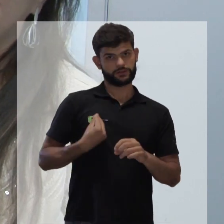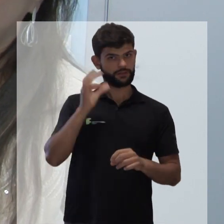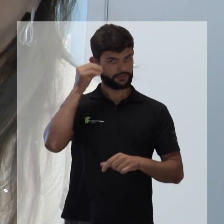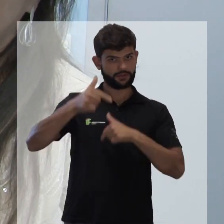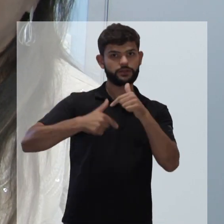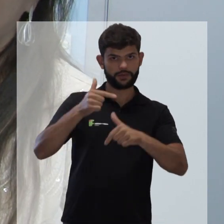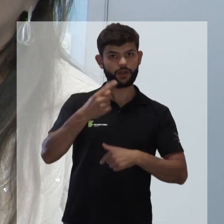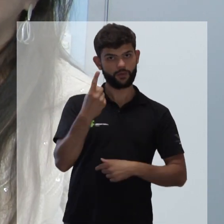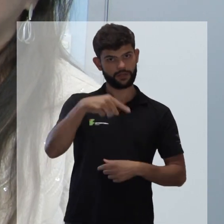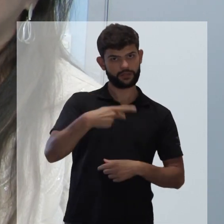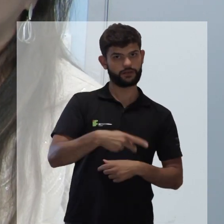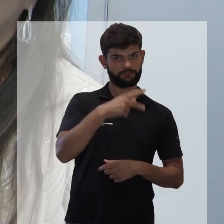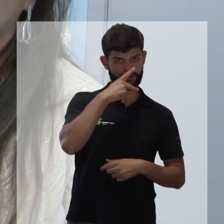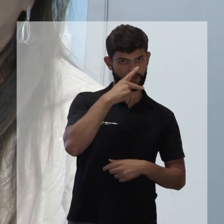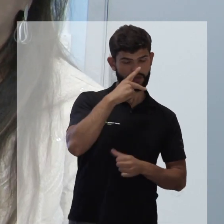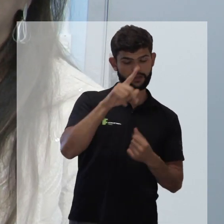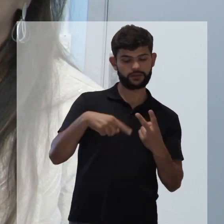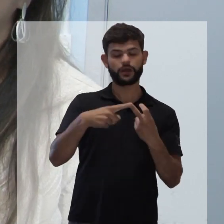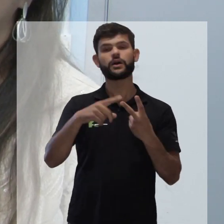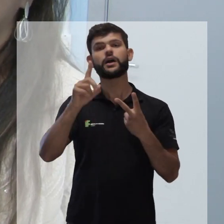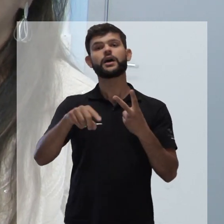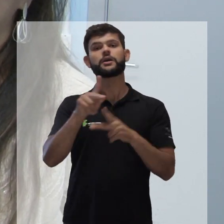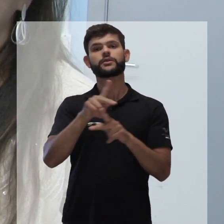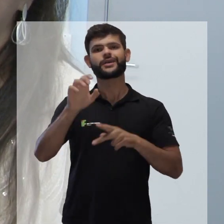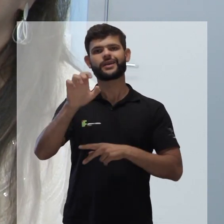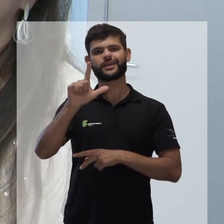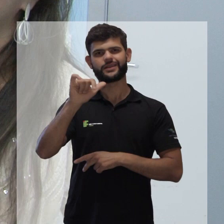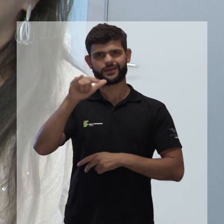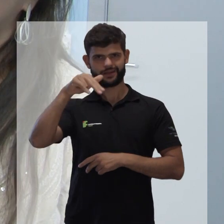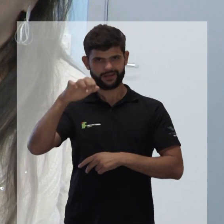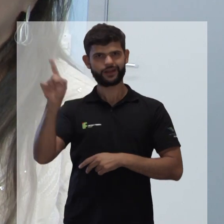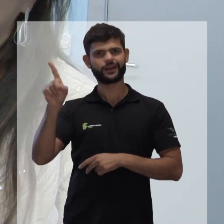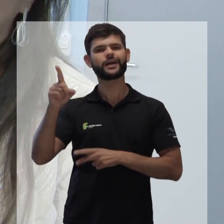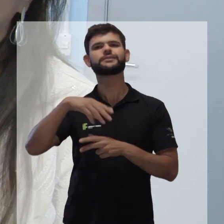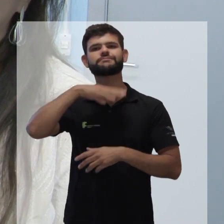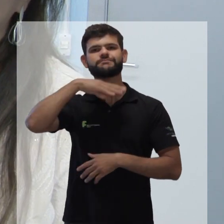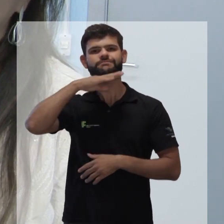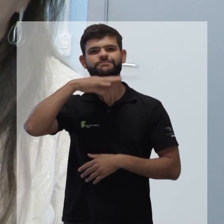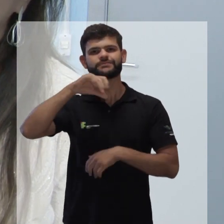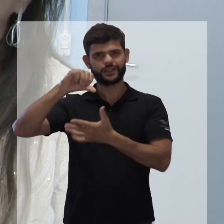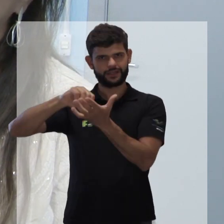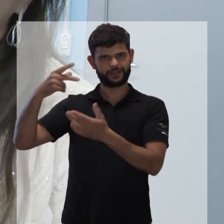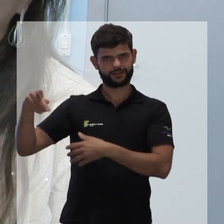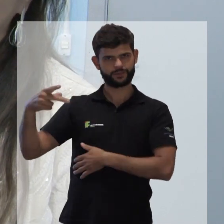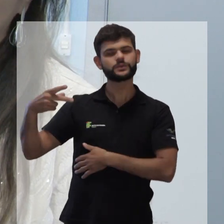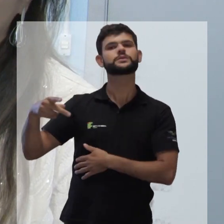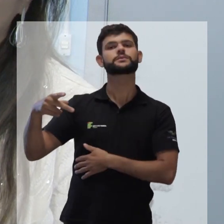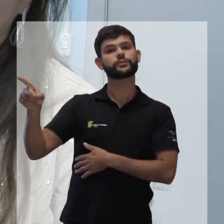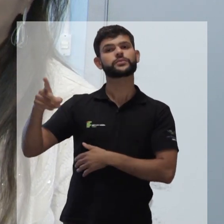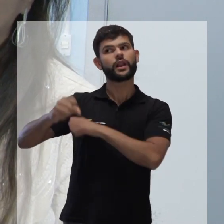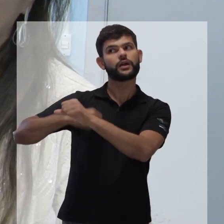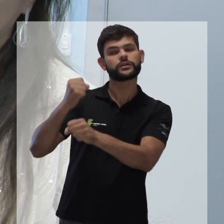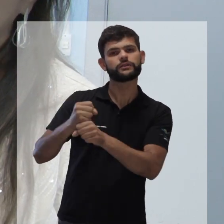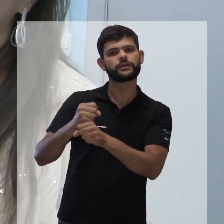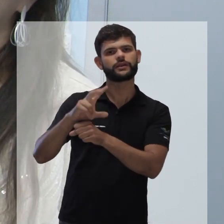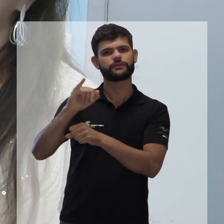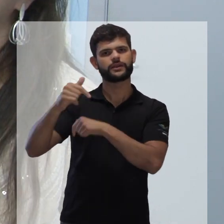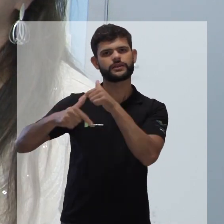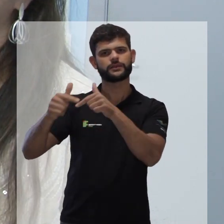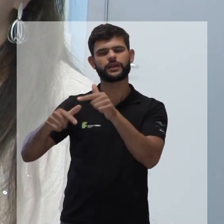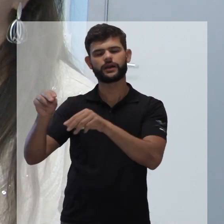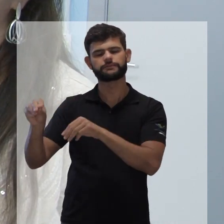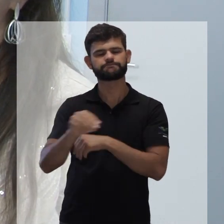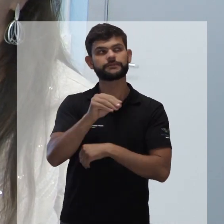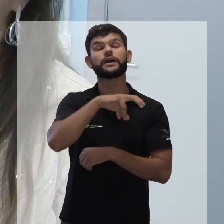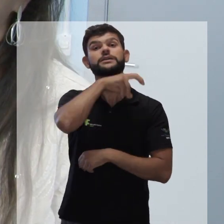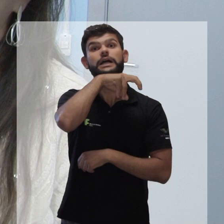professoras de educação especial que já estão atuando, uma aqui em Pinhais e a outra é a professora Eliane, no campus de Assis Chateaubriand, que o ano que